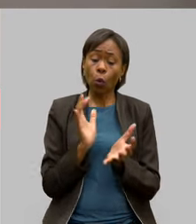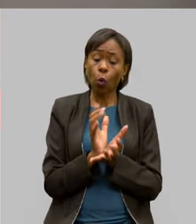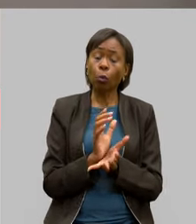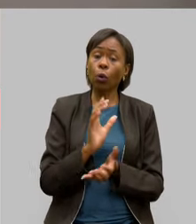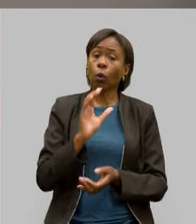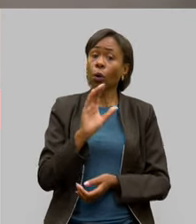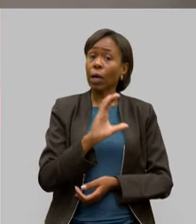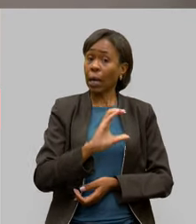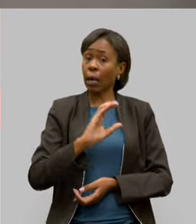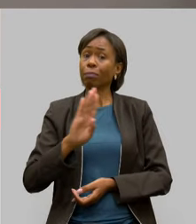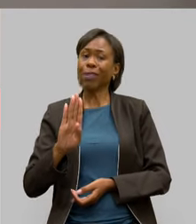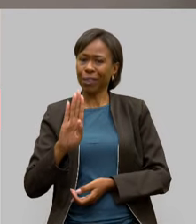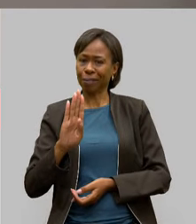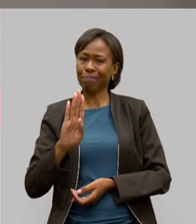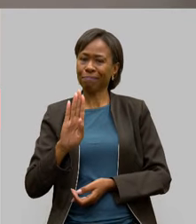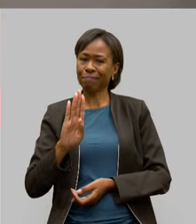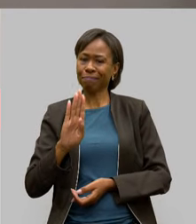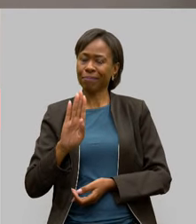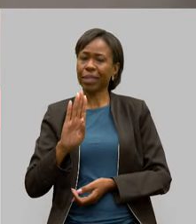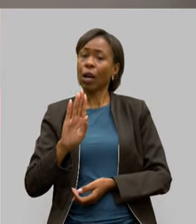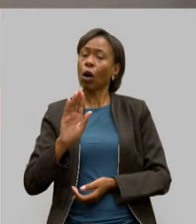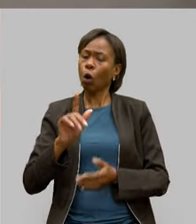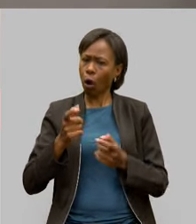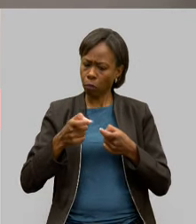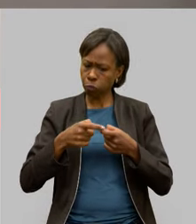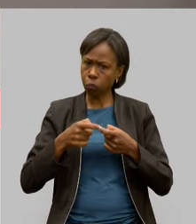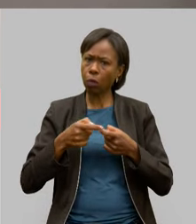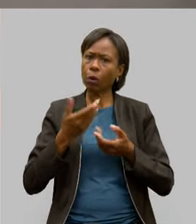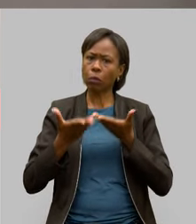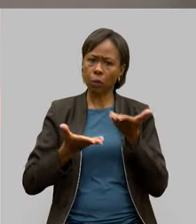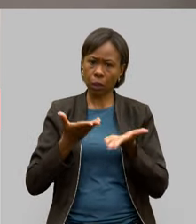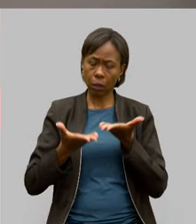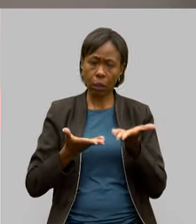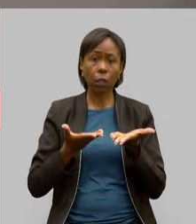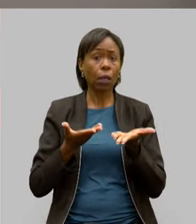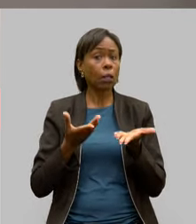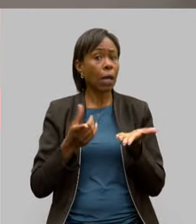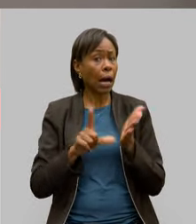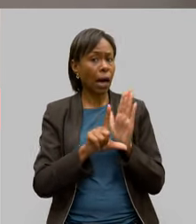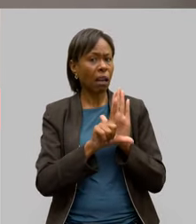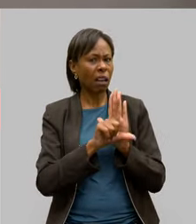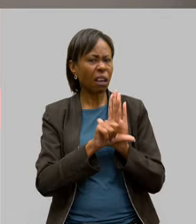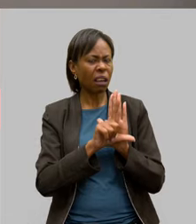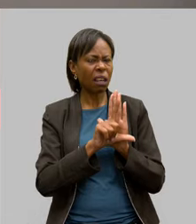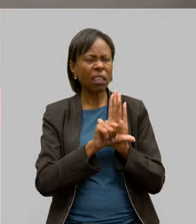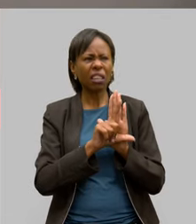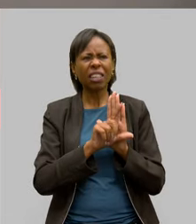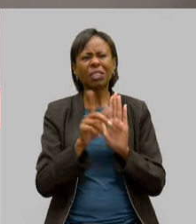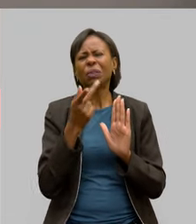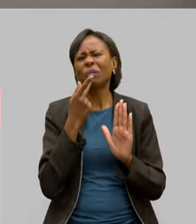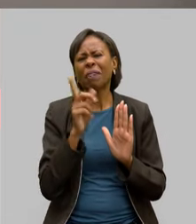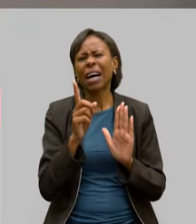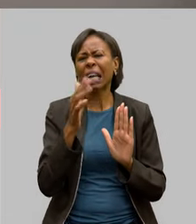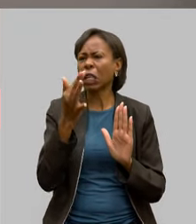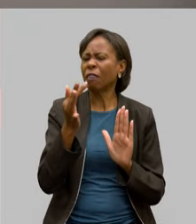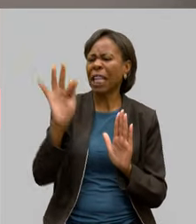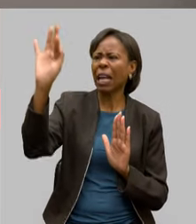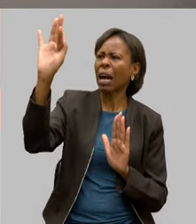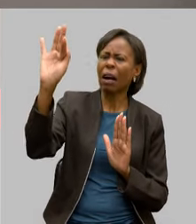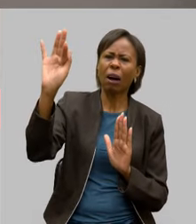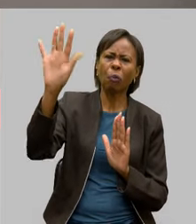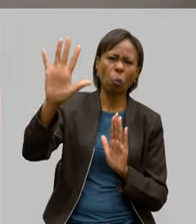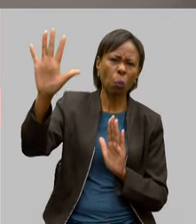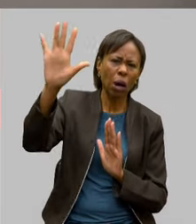então a partir do momento que nós temos uma regulamentação e a e a Lei não faz distinção não exige que seja uma lei federal não exige que